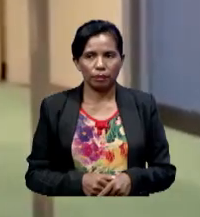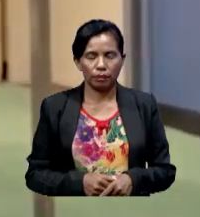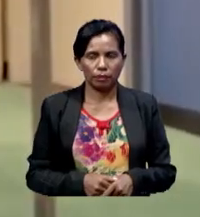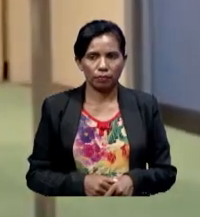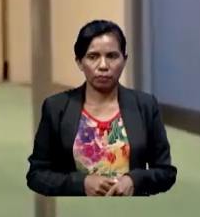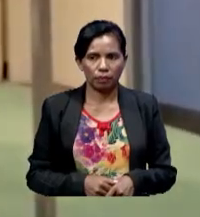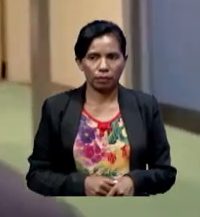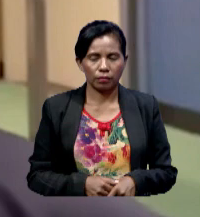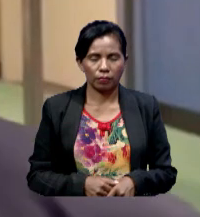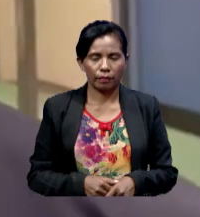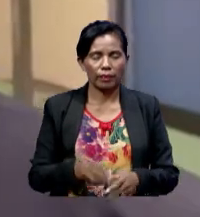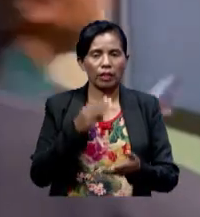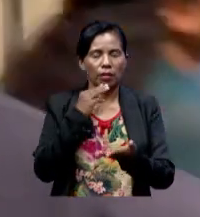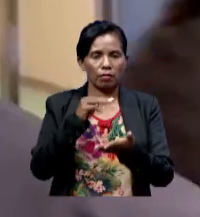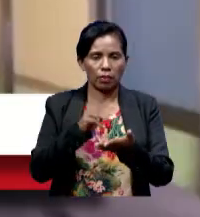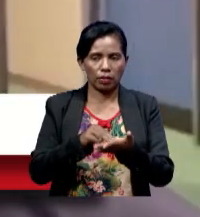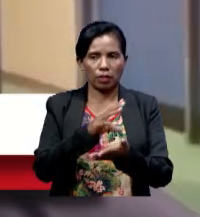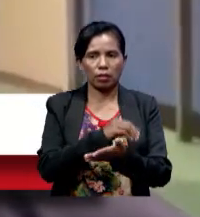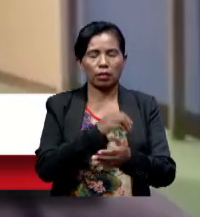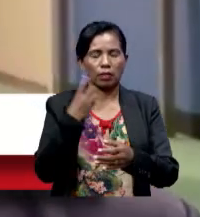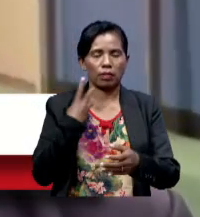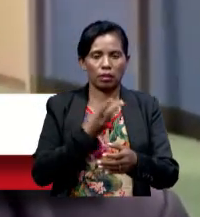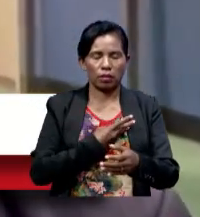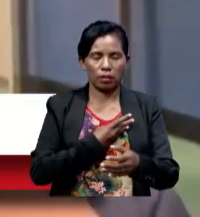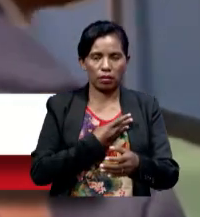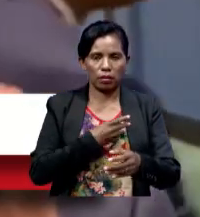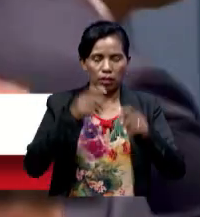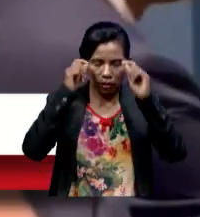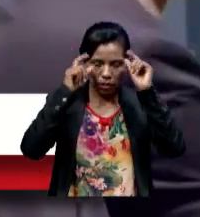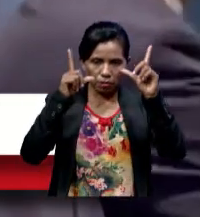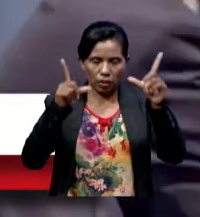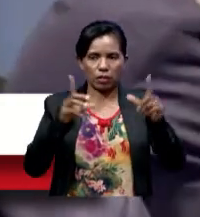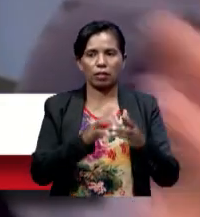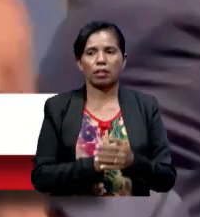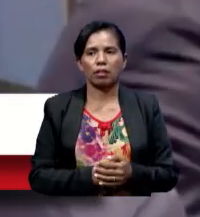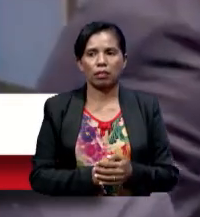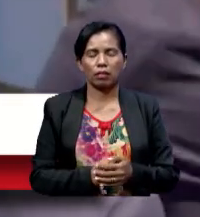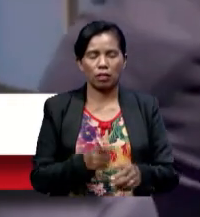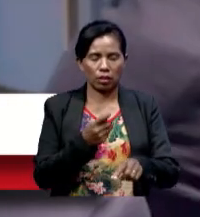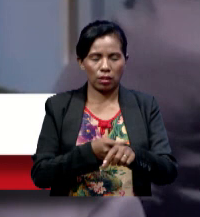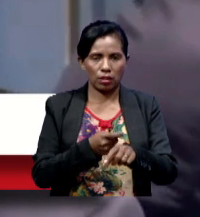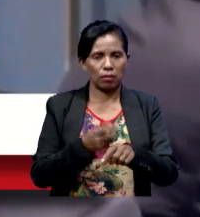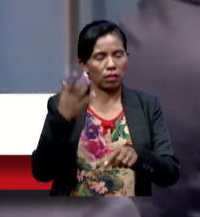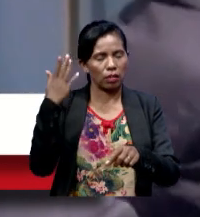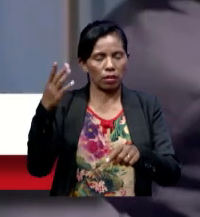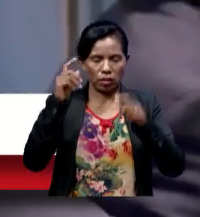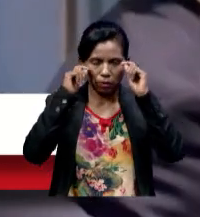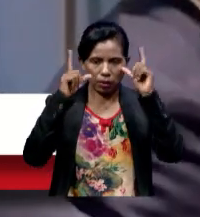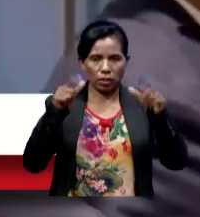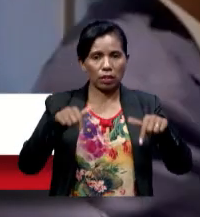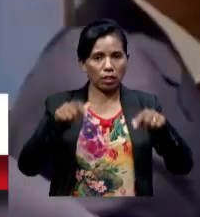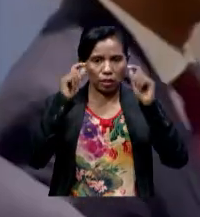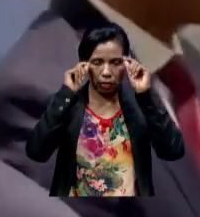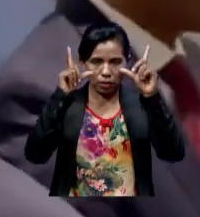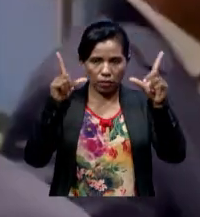uma mensagem obviamente sobre a situação interna de Timor-Leste, uma situação pacífica, um Timor-Leste,